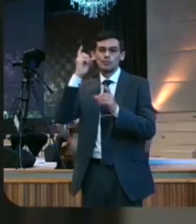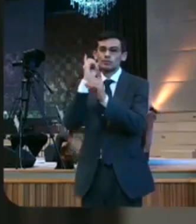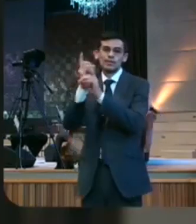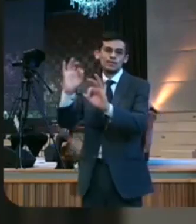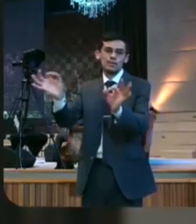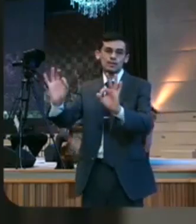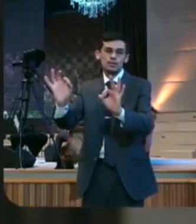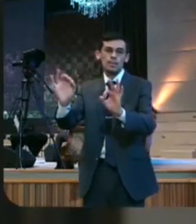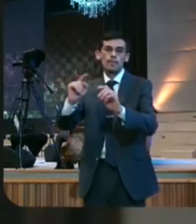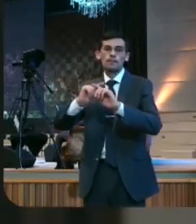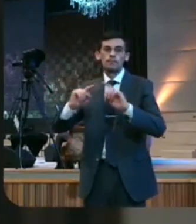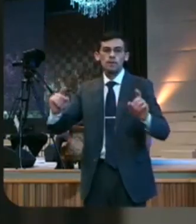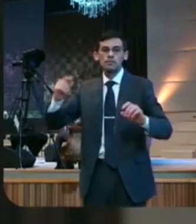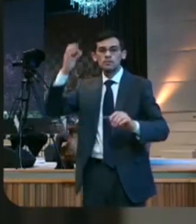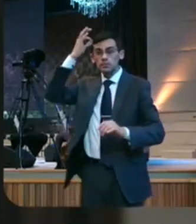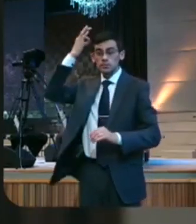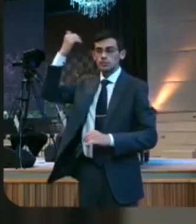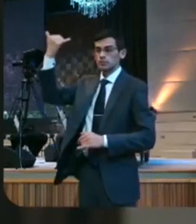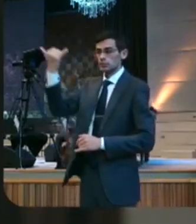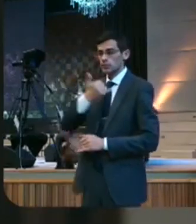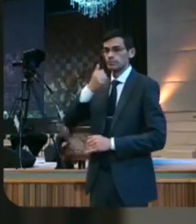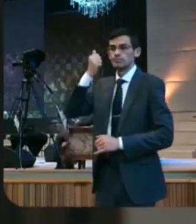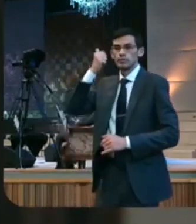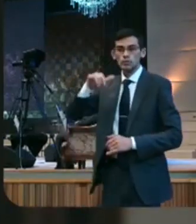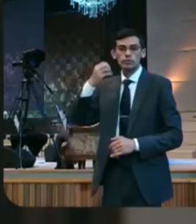Espírito Santo insistia: liga.